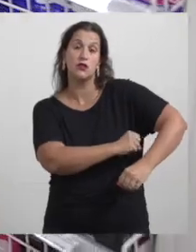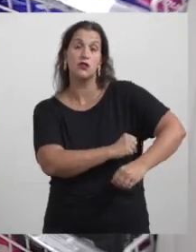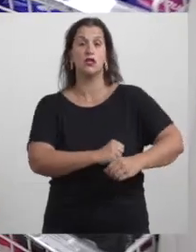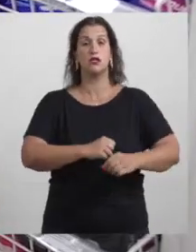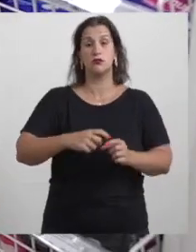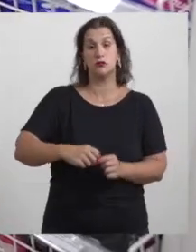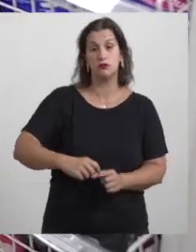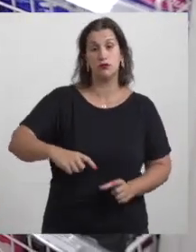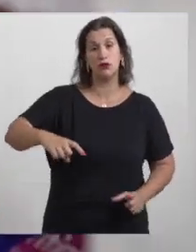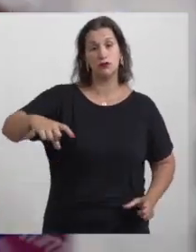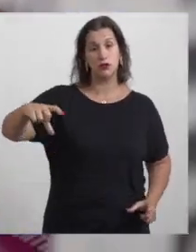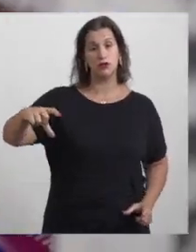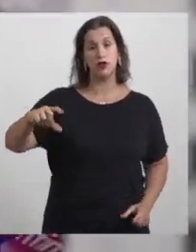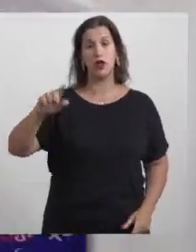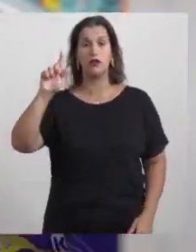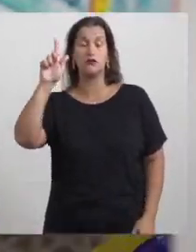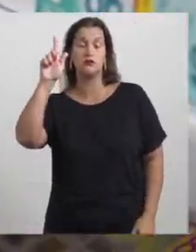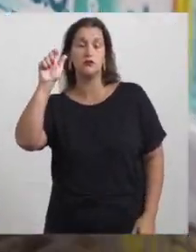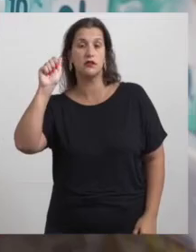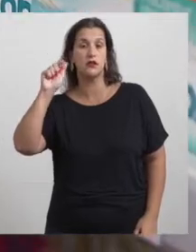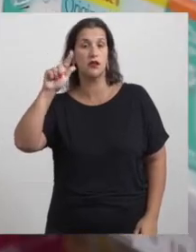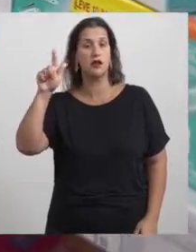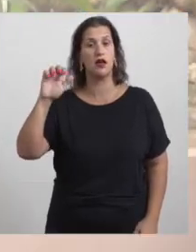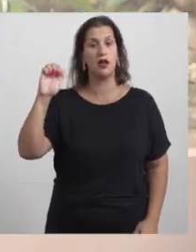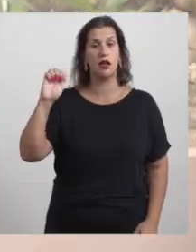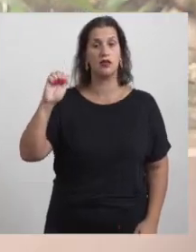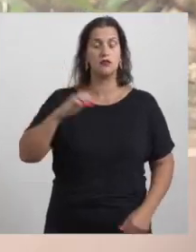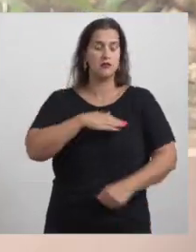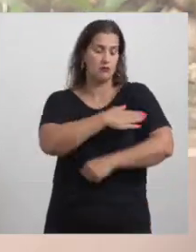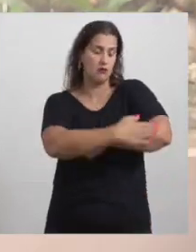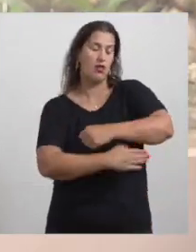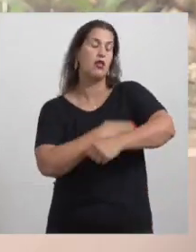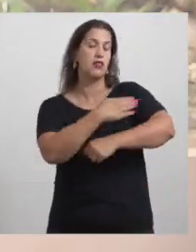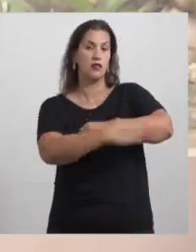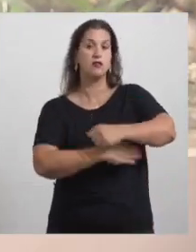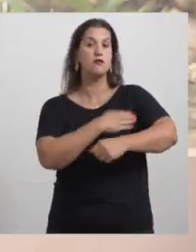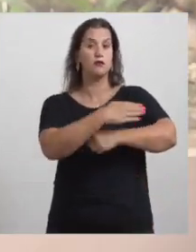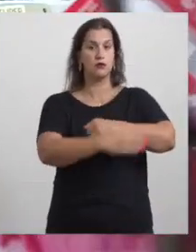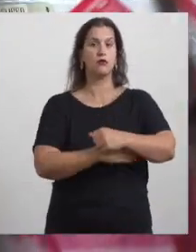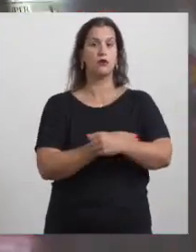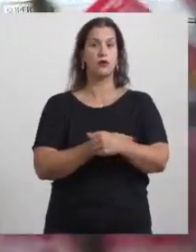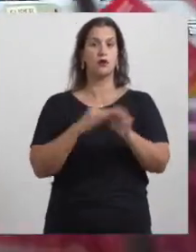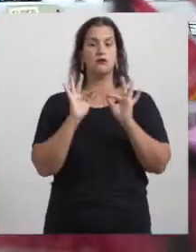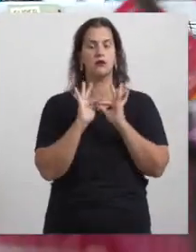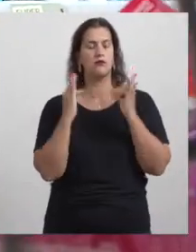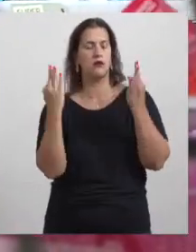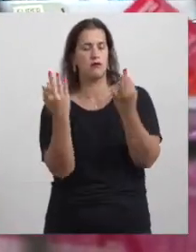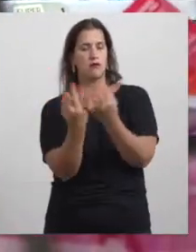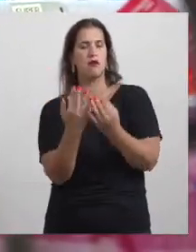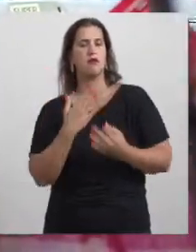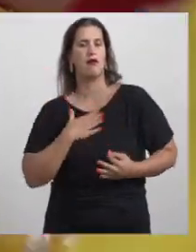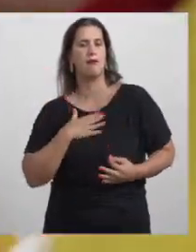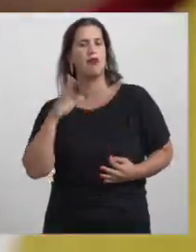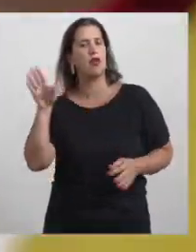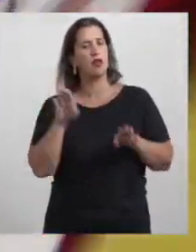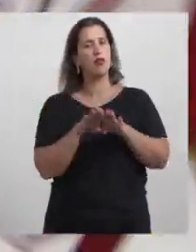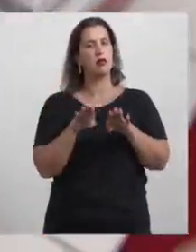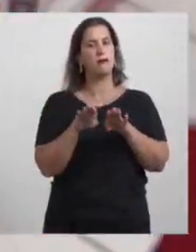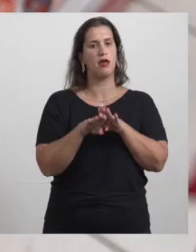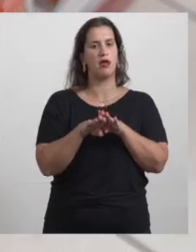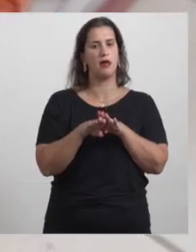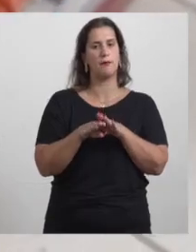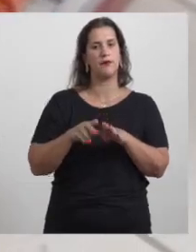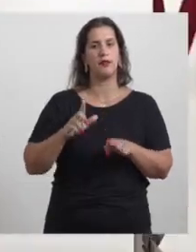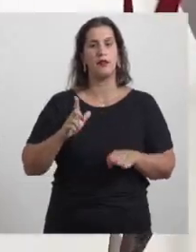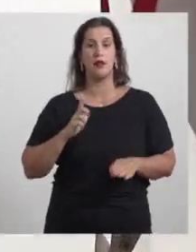remédios, produtos de fora, desodorante, absorvente,